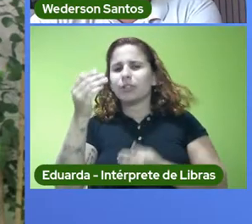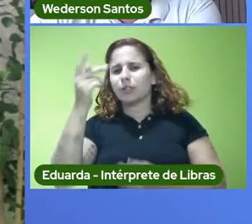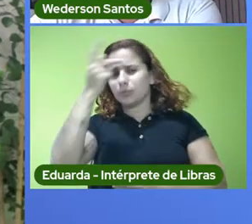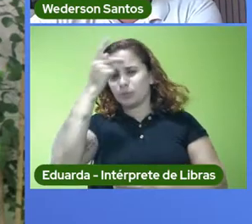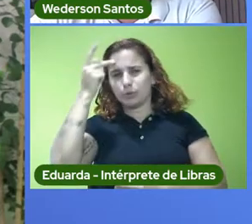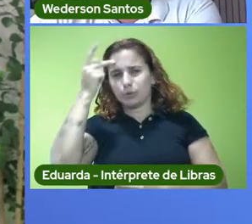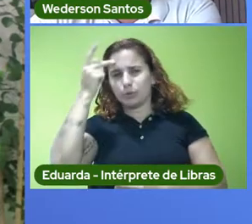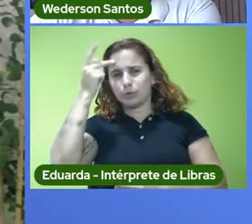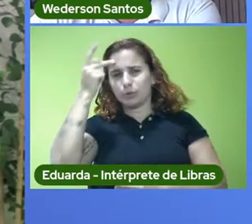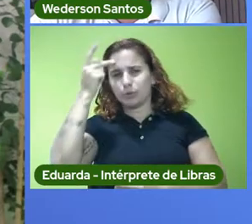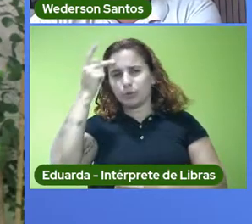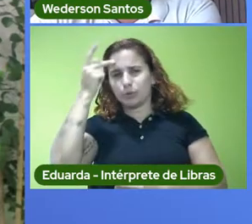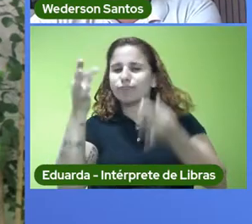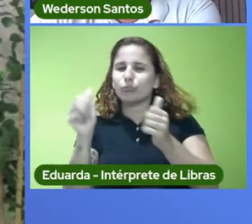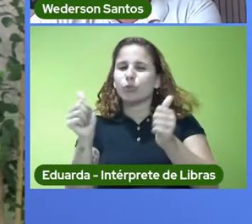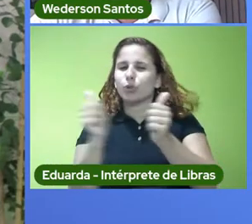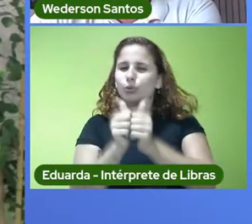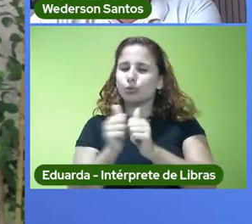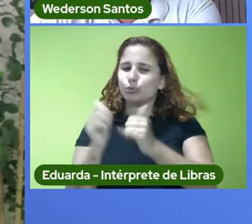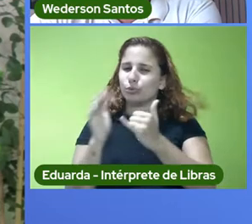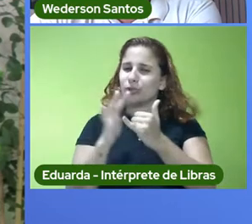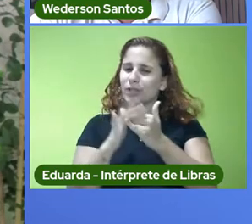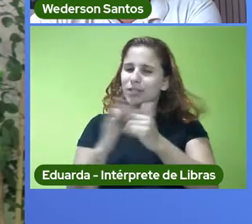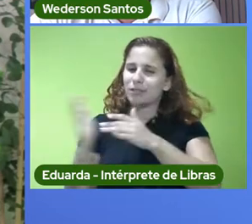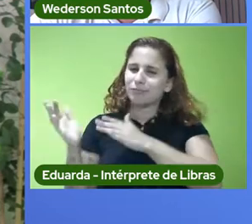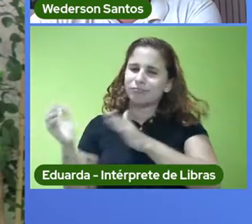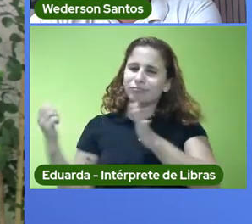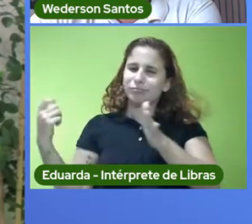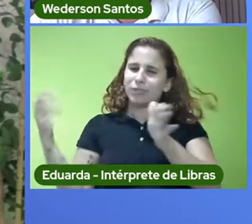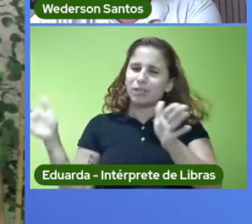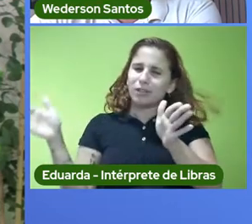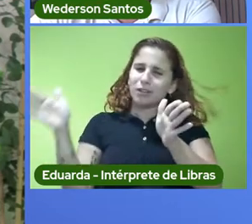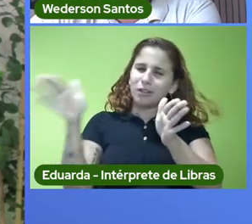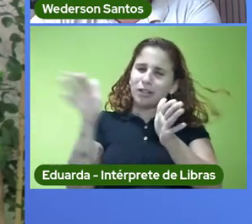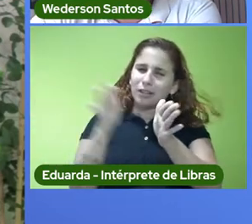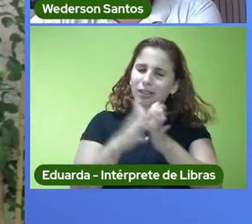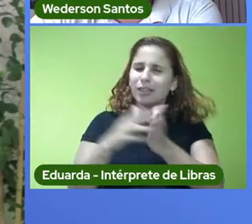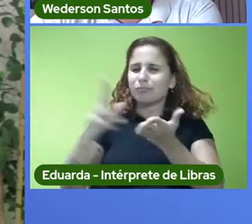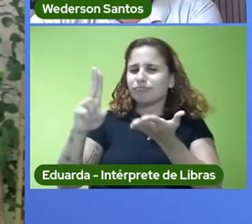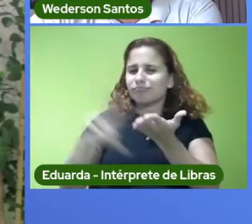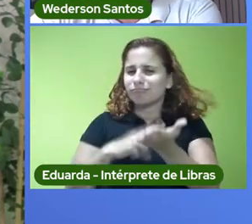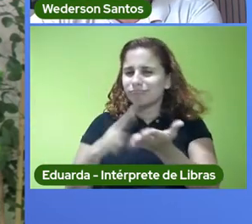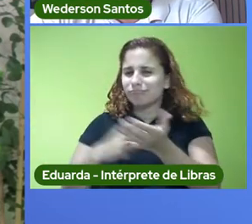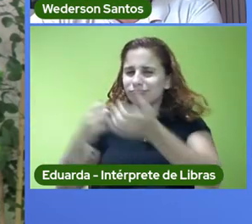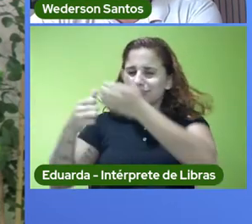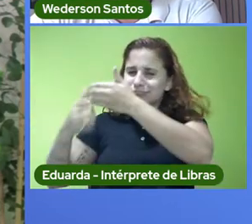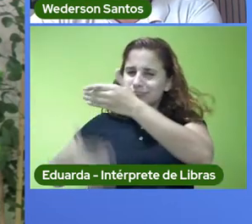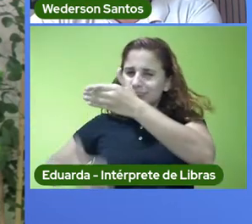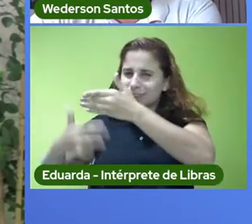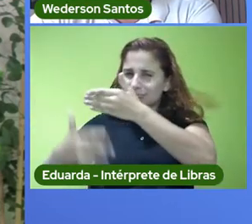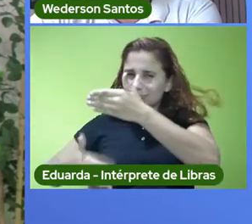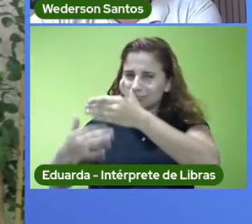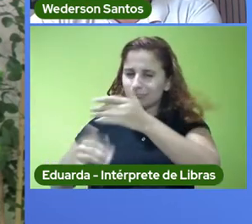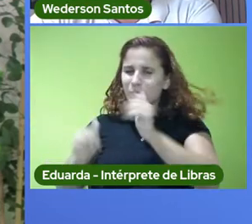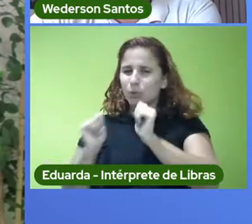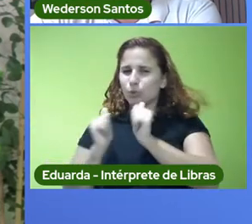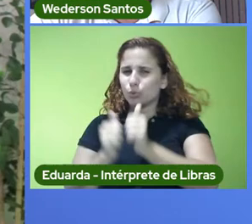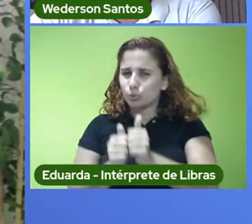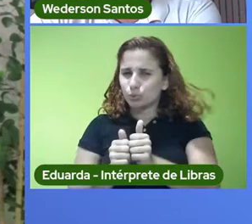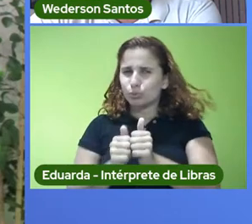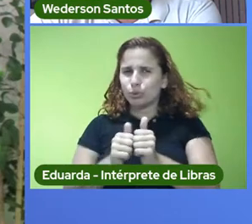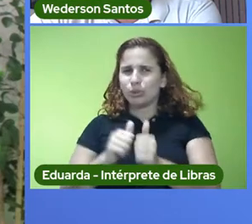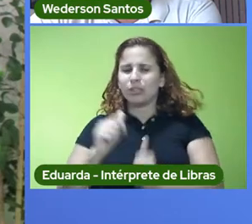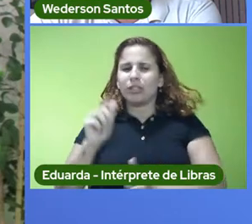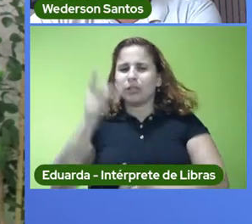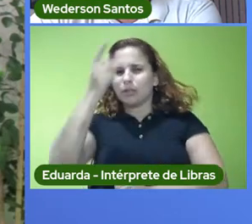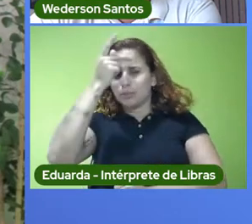que acompanharam, né, que deixaram suas mensagens e que tiveram conosco aqui essa grande representatividade, pessoas com deficiência,